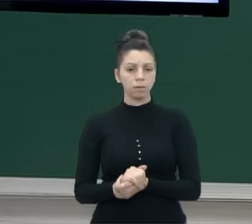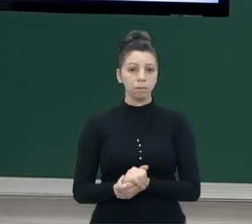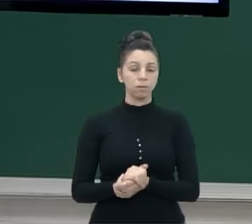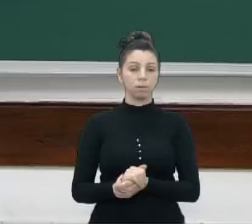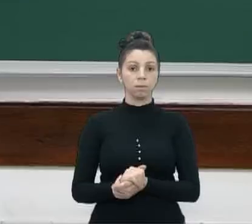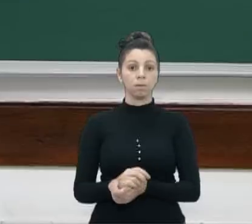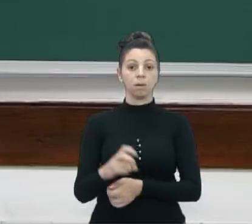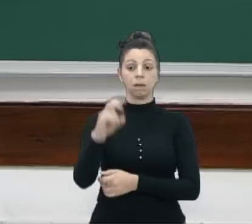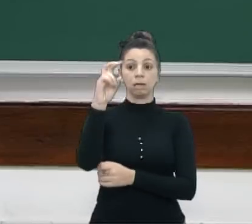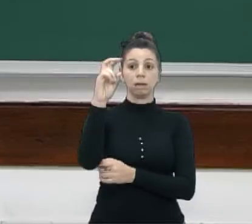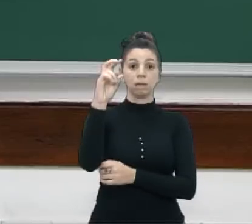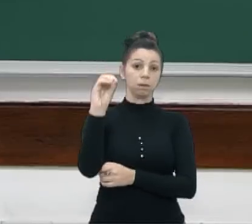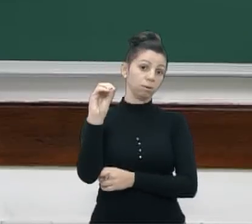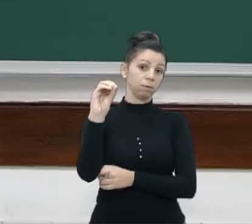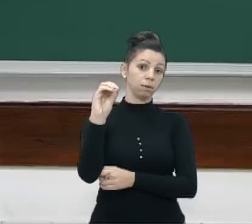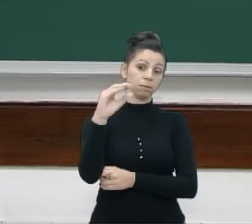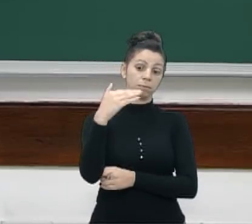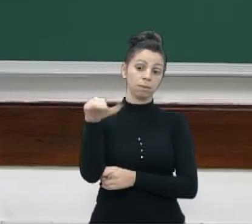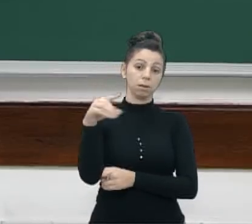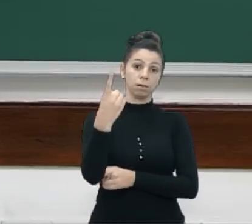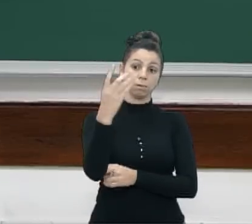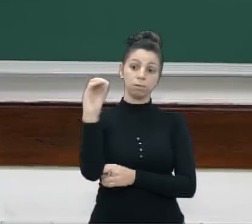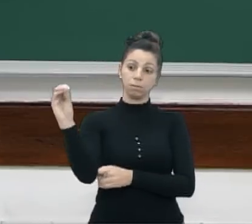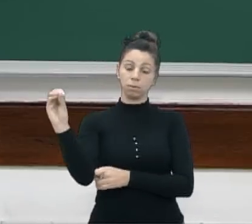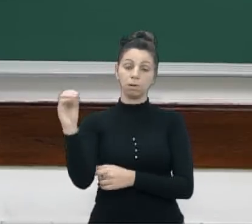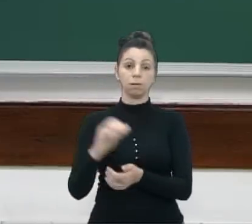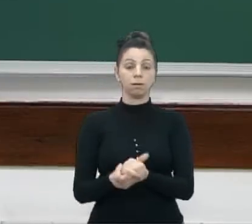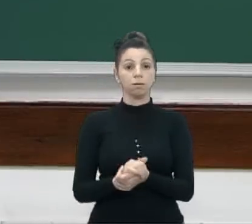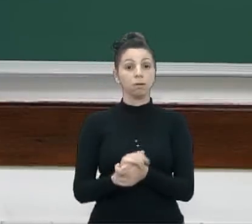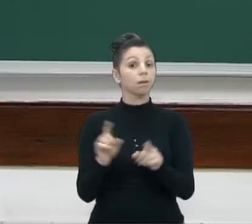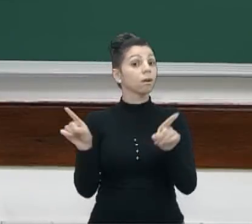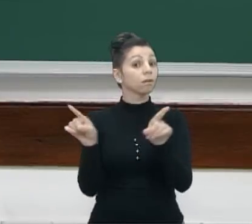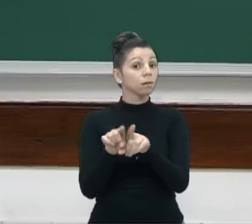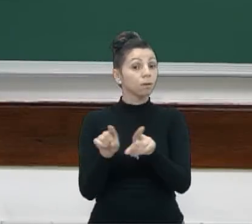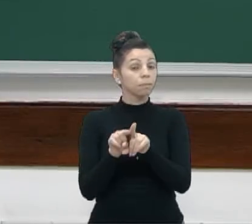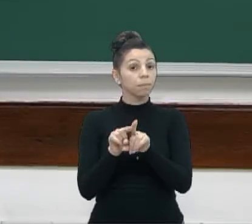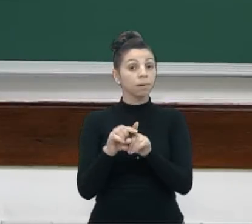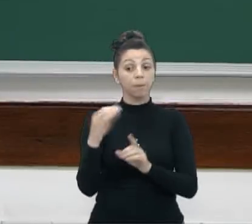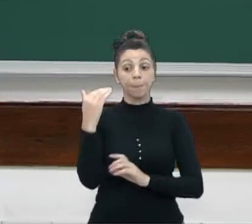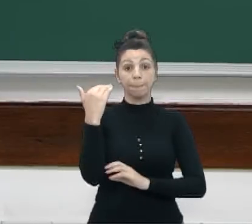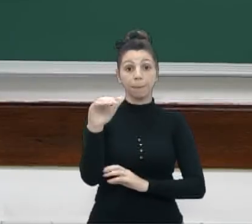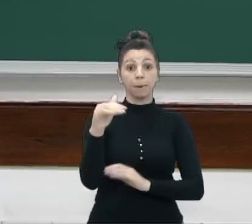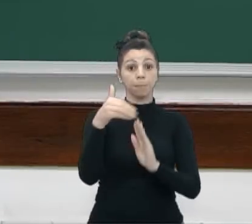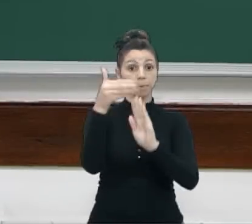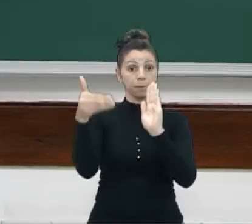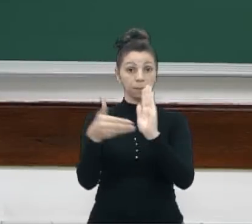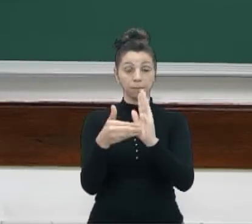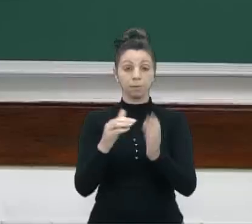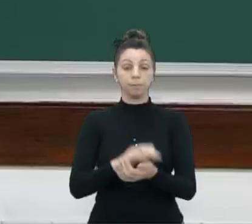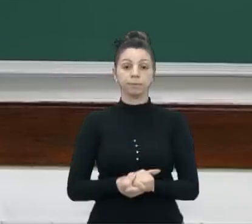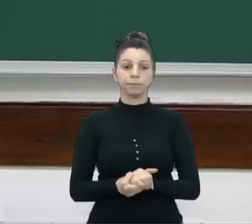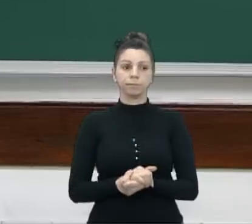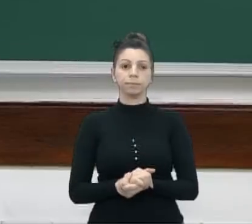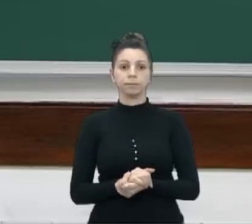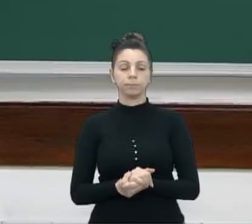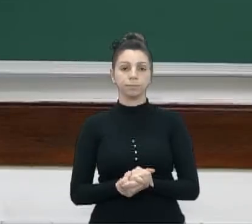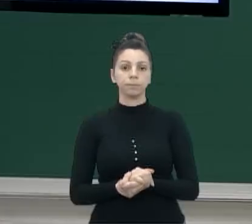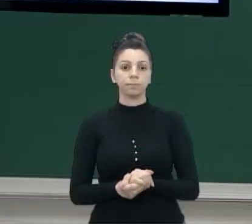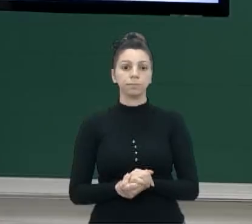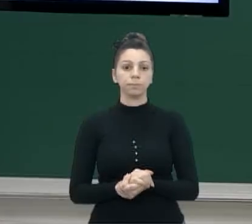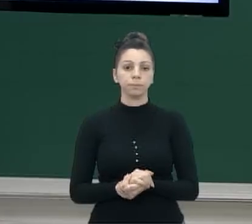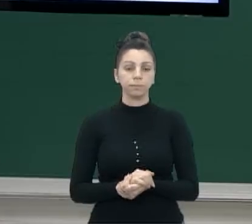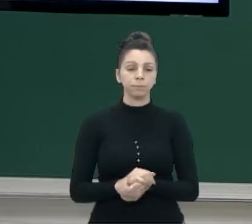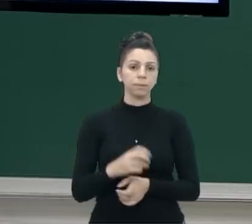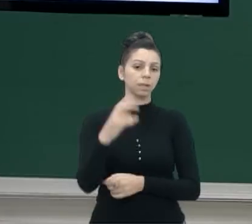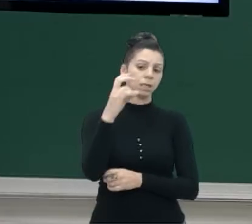do 100. Então, eu sei que também representa metade do inteiro. E 500 milésimos? O